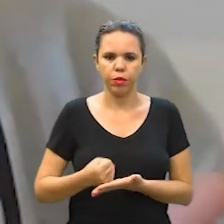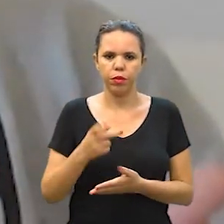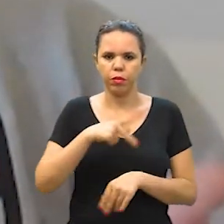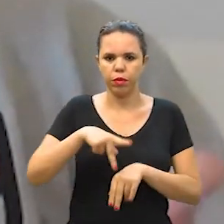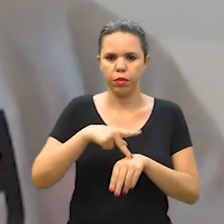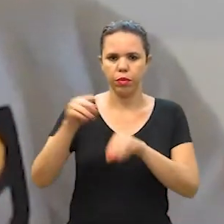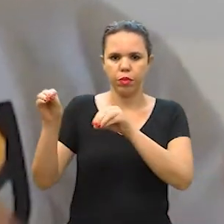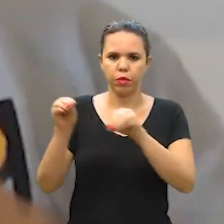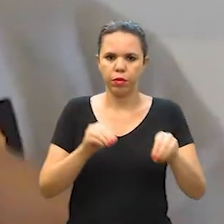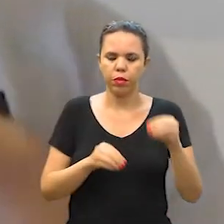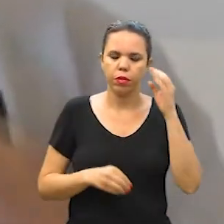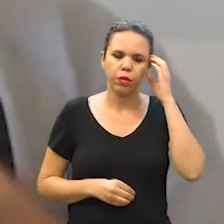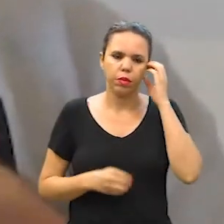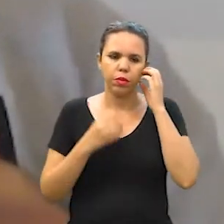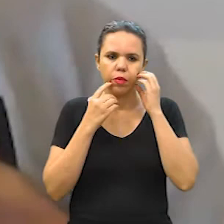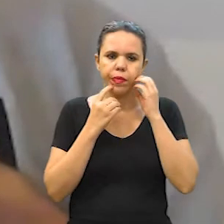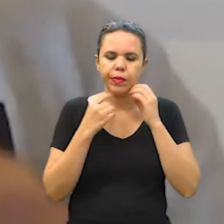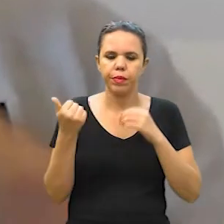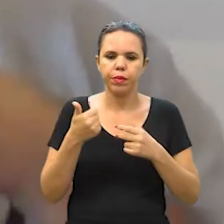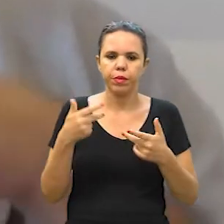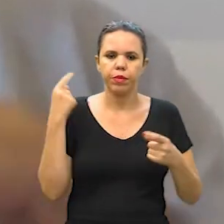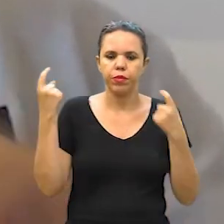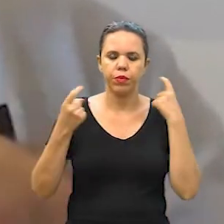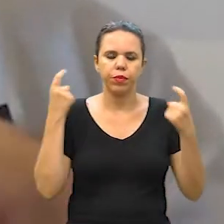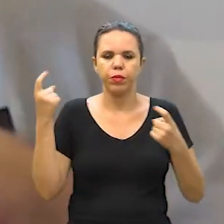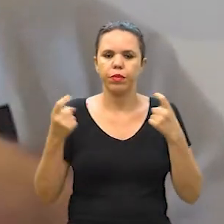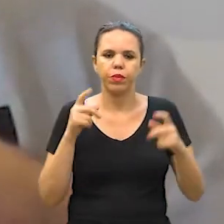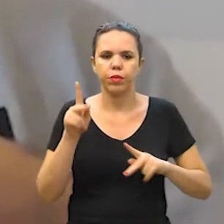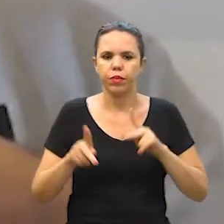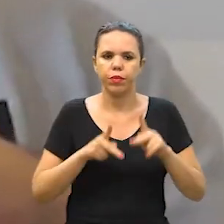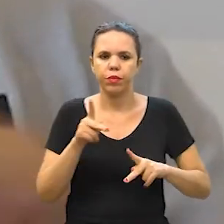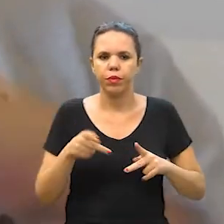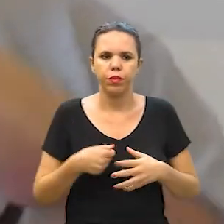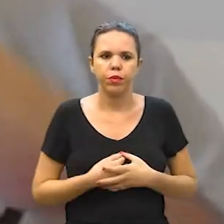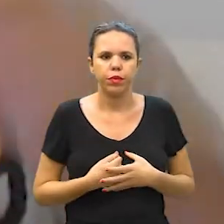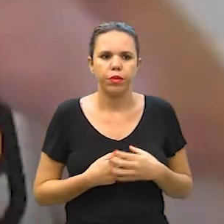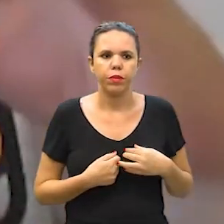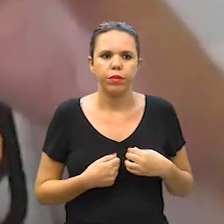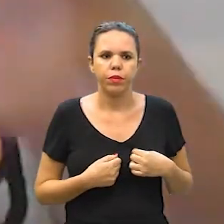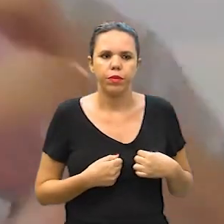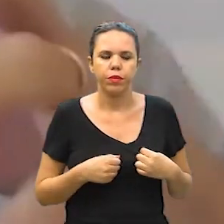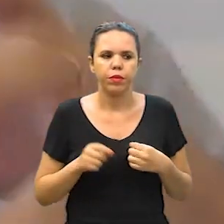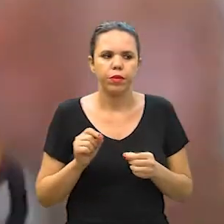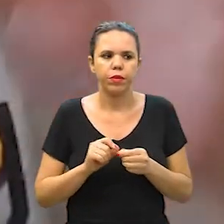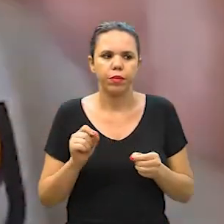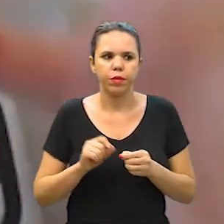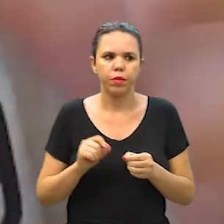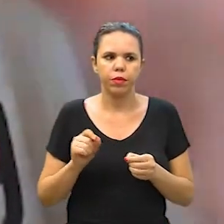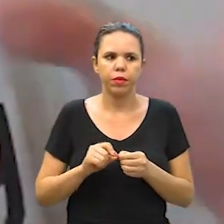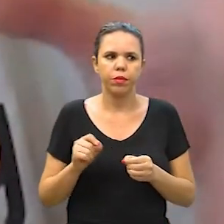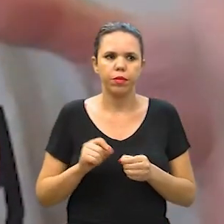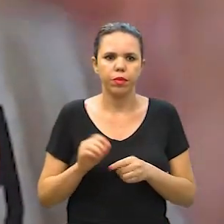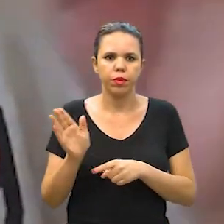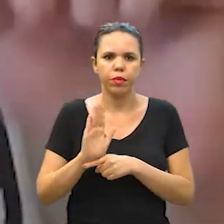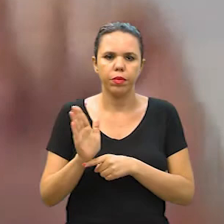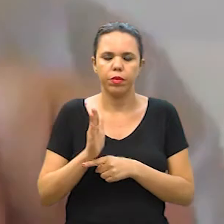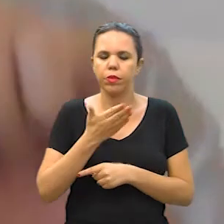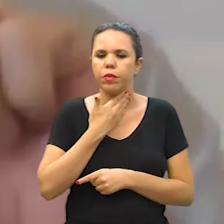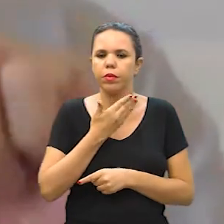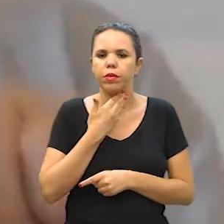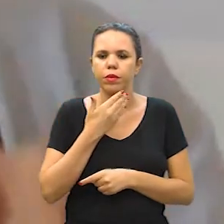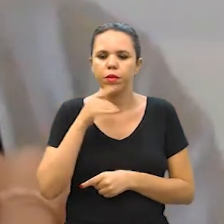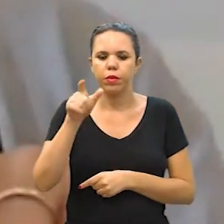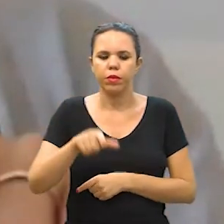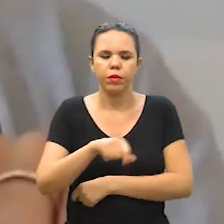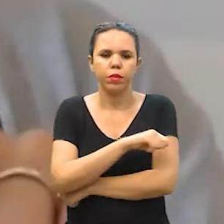estrangeiro, uma das primeiras preocupações deles é fazer uma videoconferência com